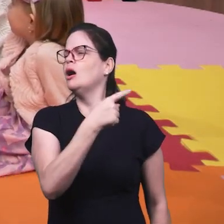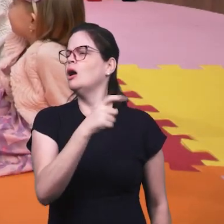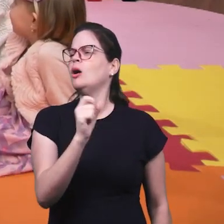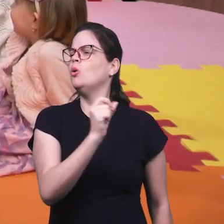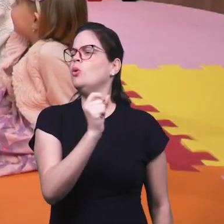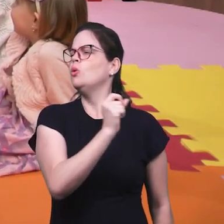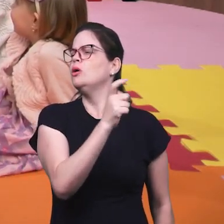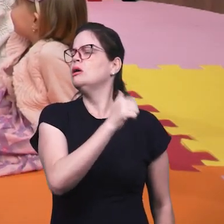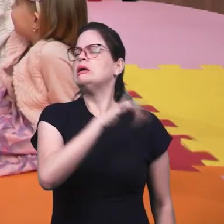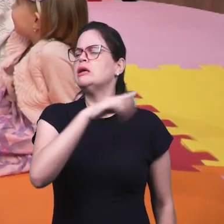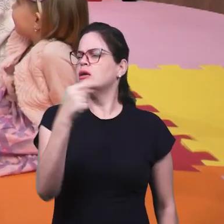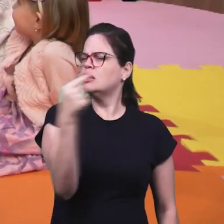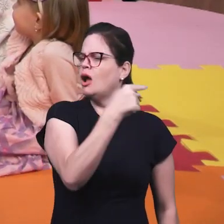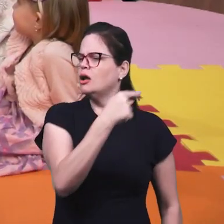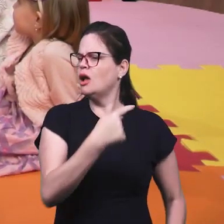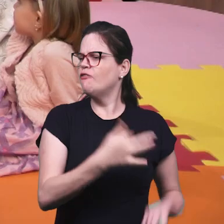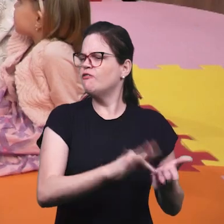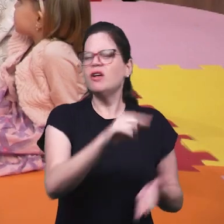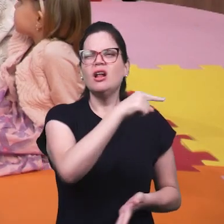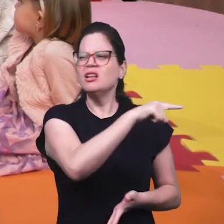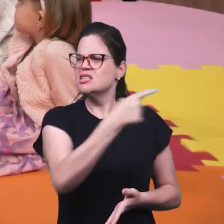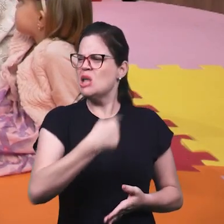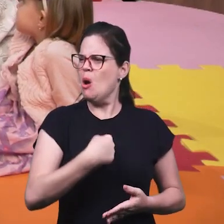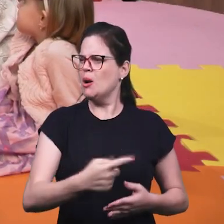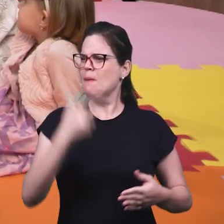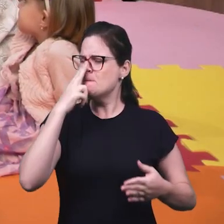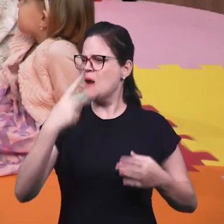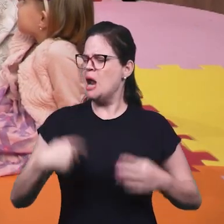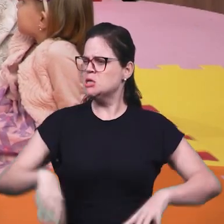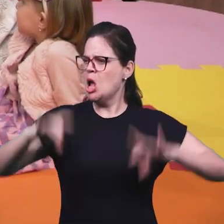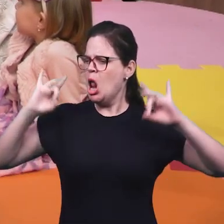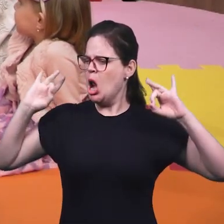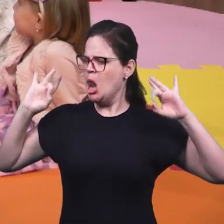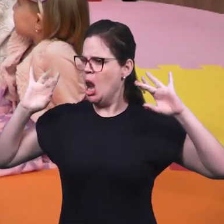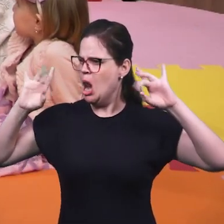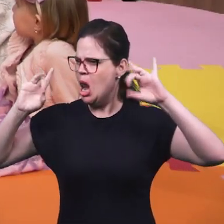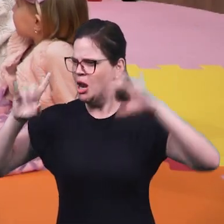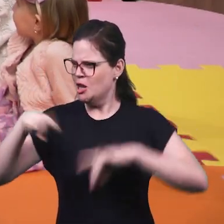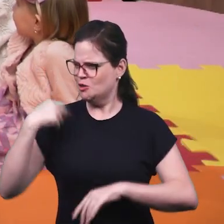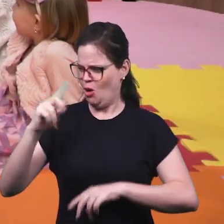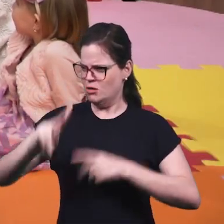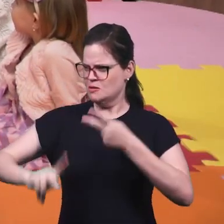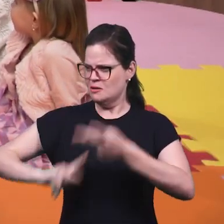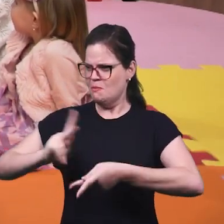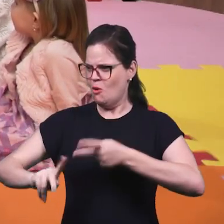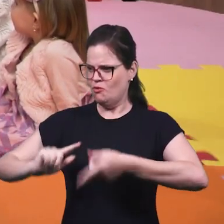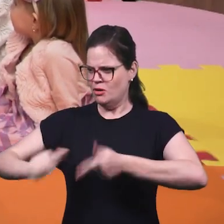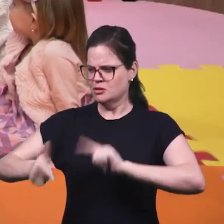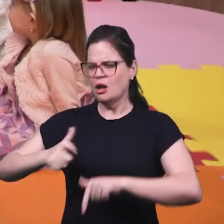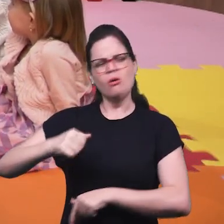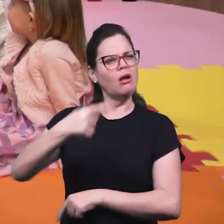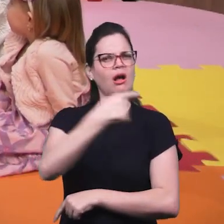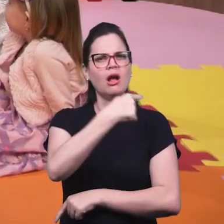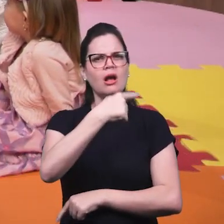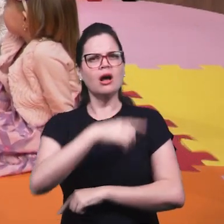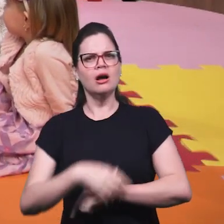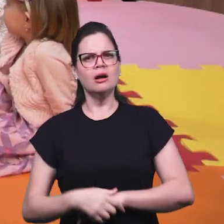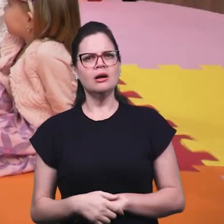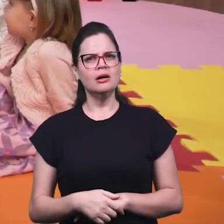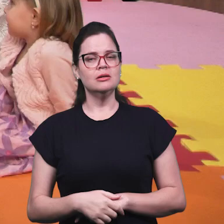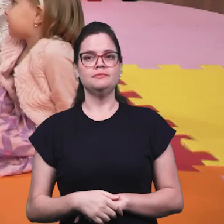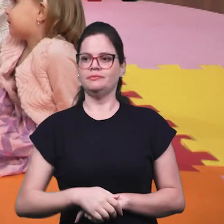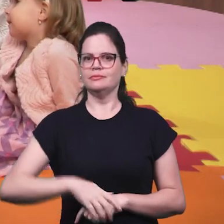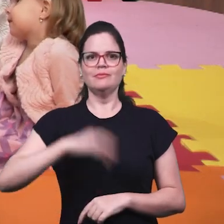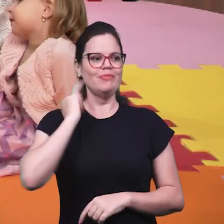esse filisteu que está afrontando o exército do Deus vivo? Aí eles contaram para Davi